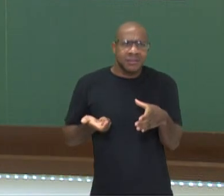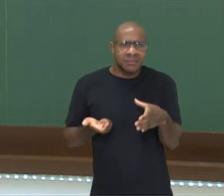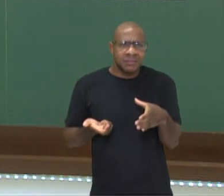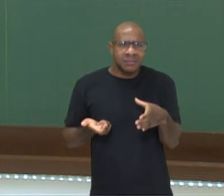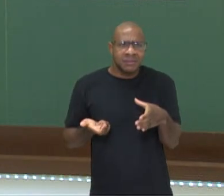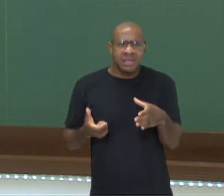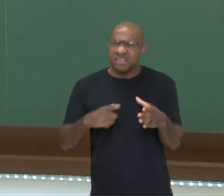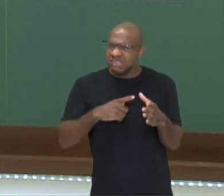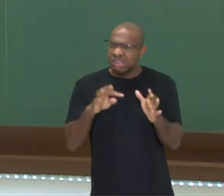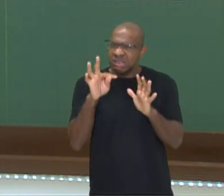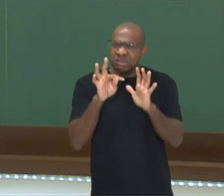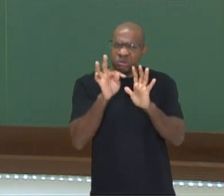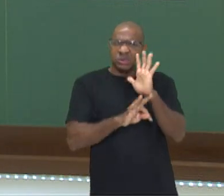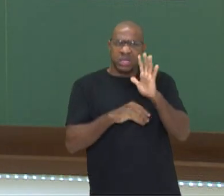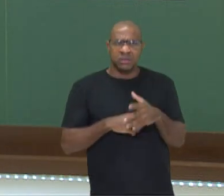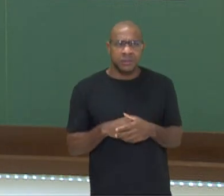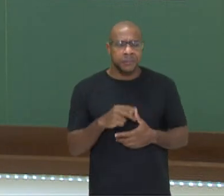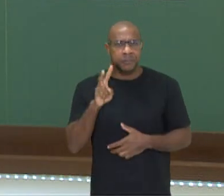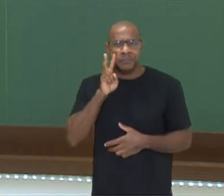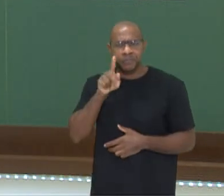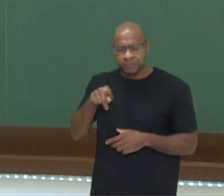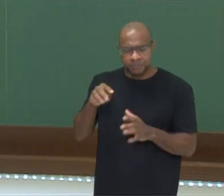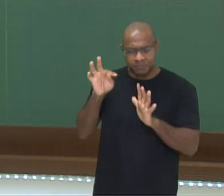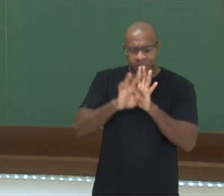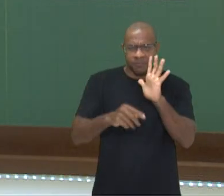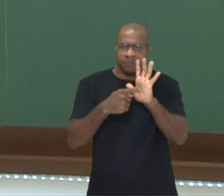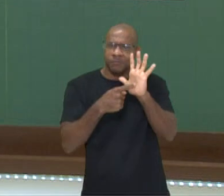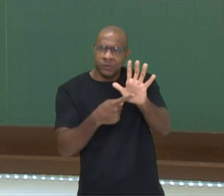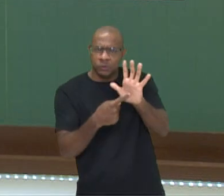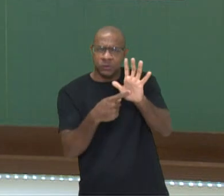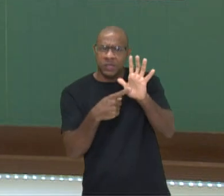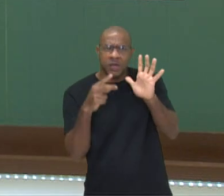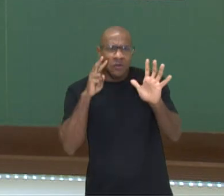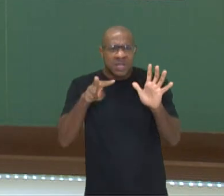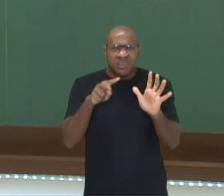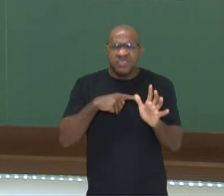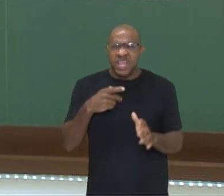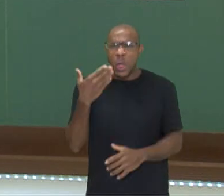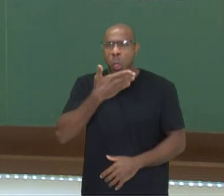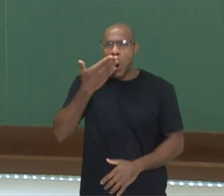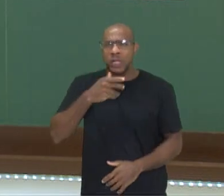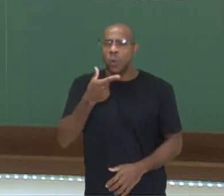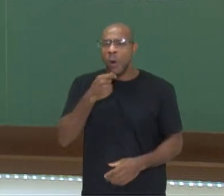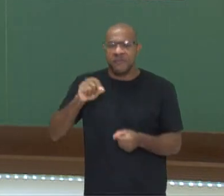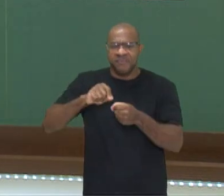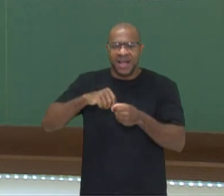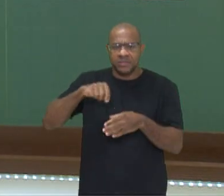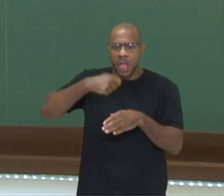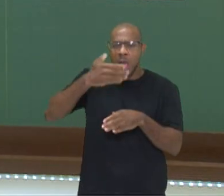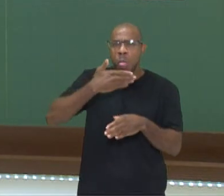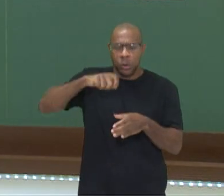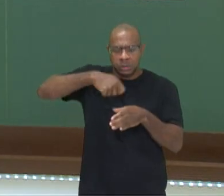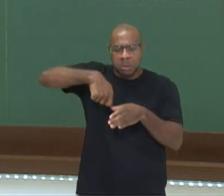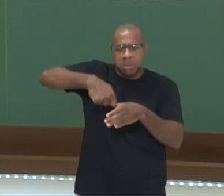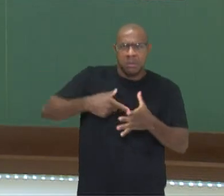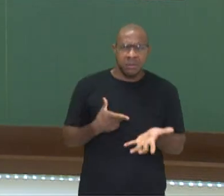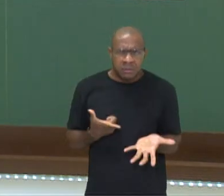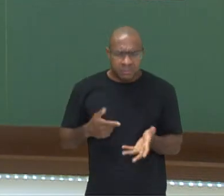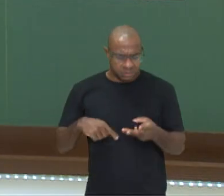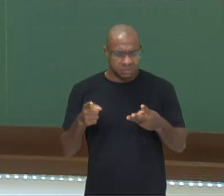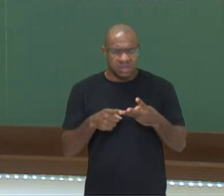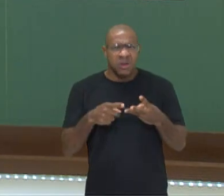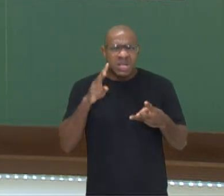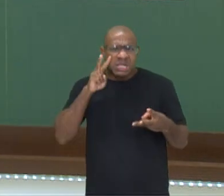Você ouviu, quando lemos o texto, viu e ouviu a palavra doceiro? Não ouviu.